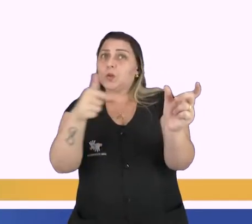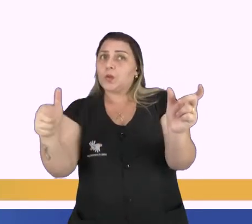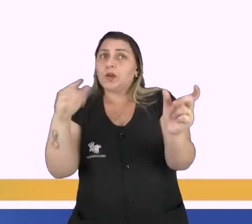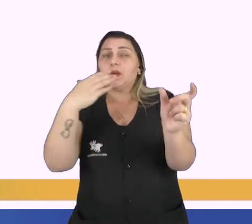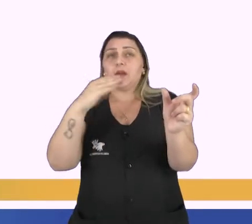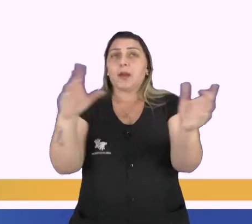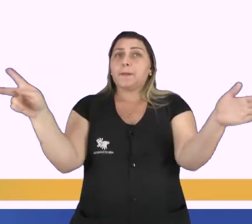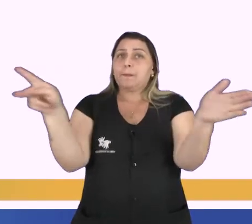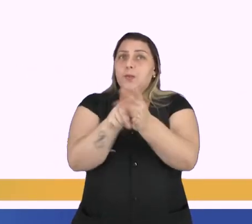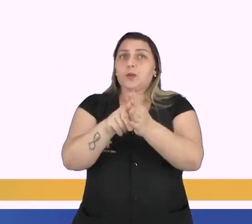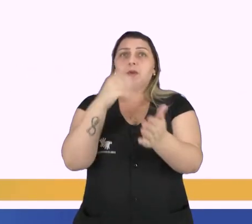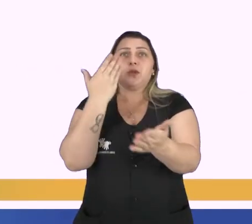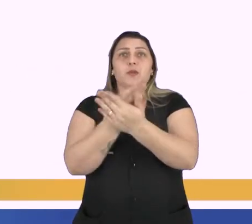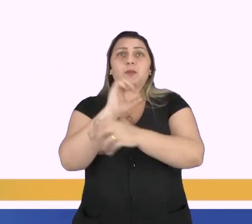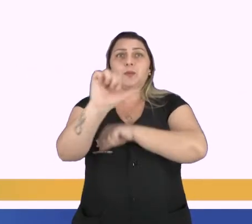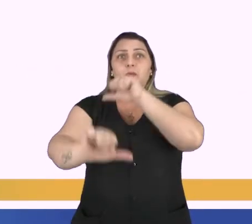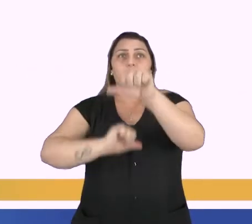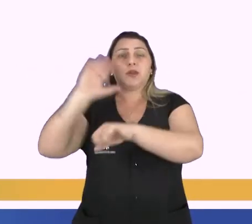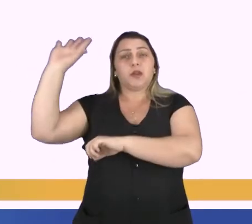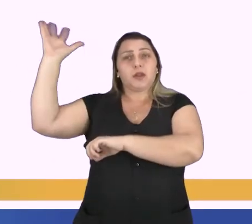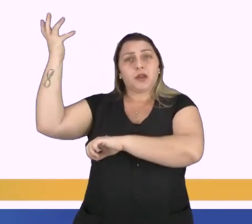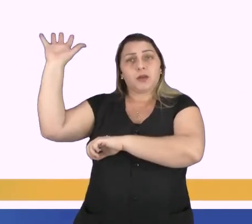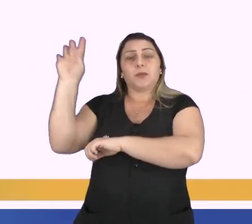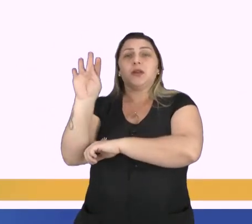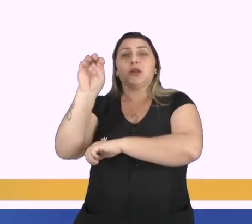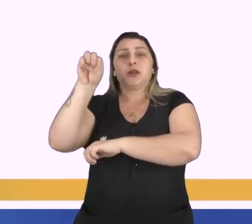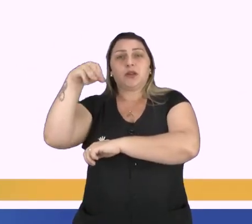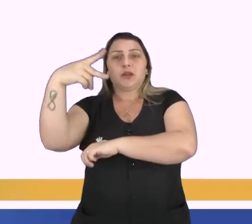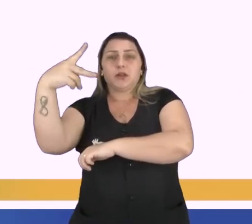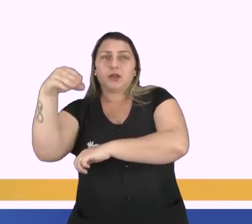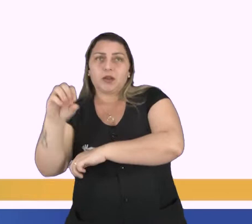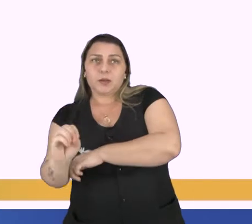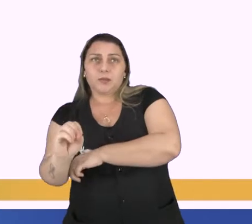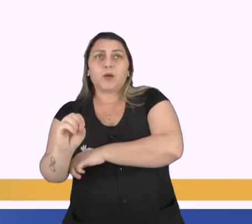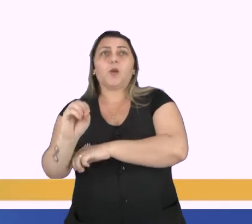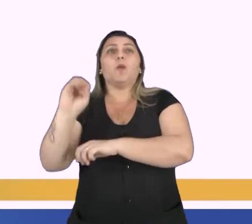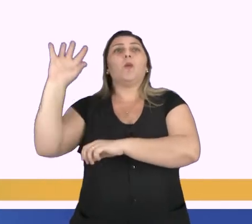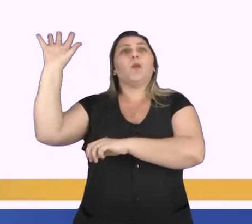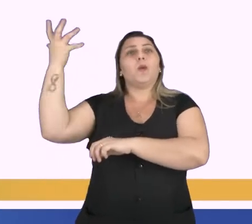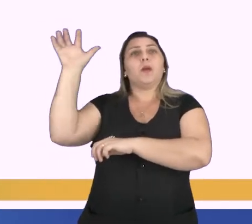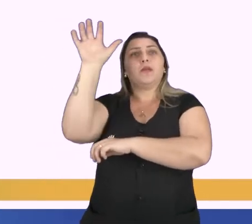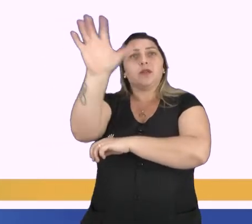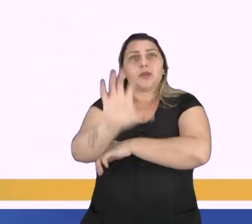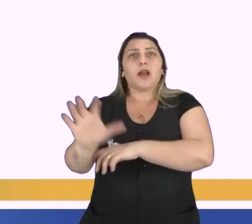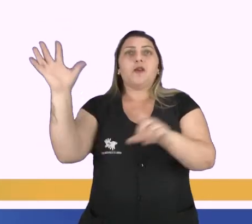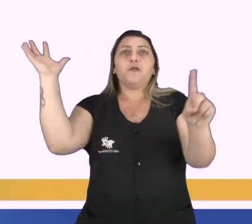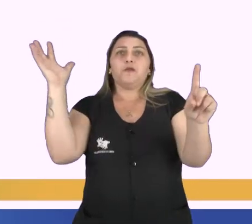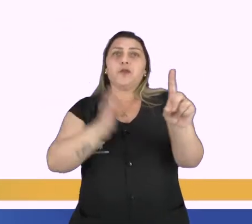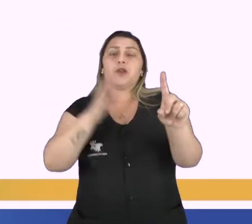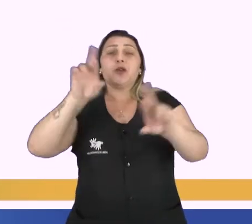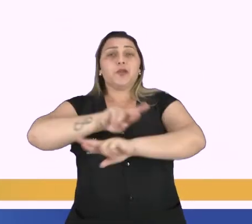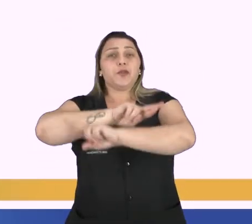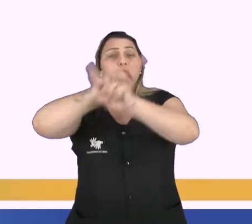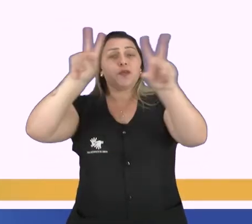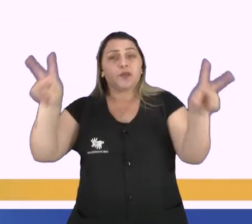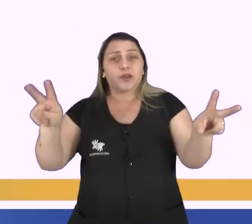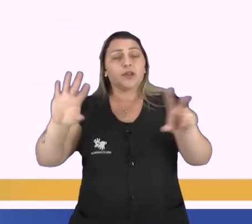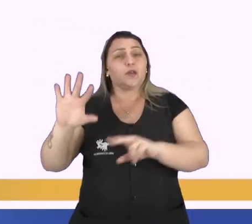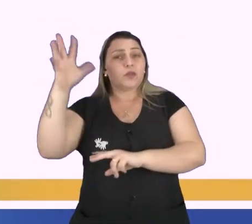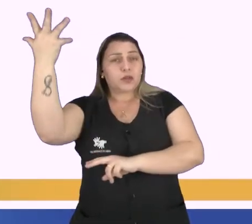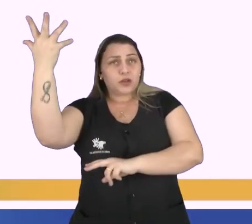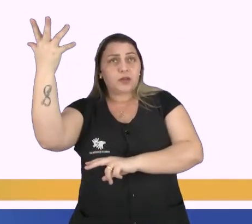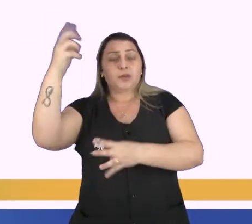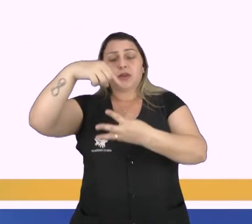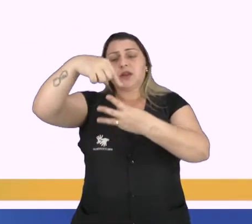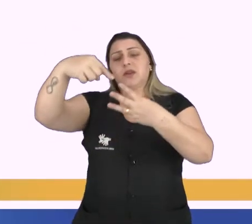ciência específica que estuda as mudanças de clima e de tempo. O clima de uma região é influenciado por diversos fatores.